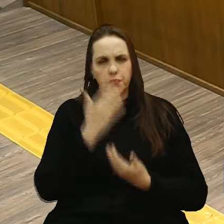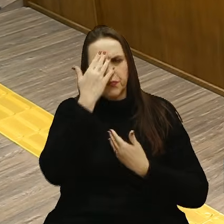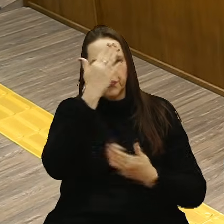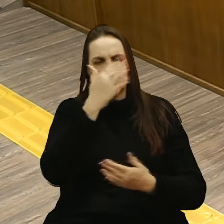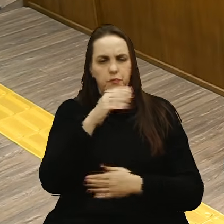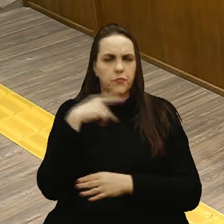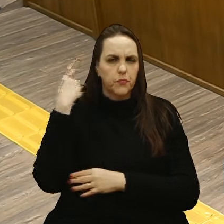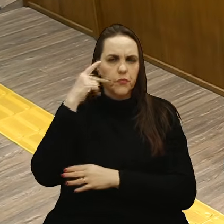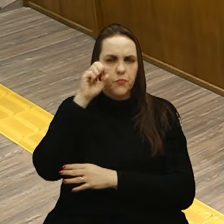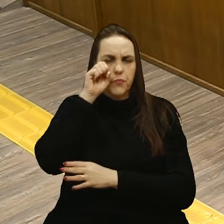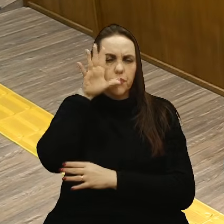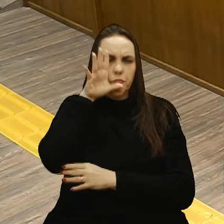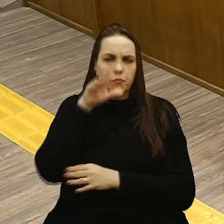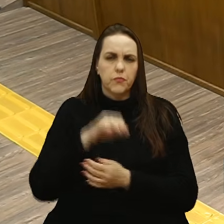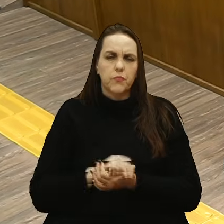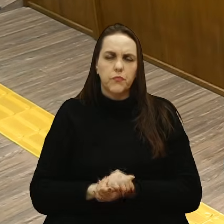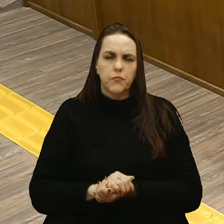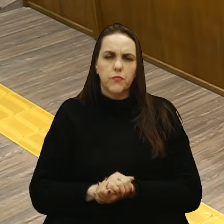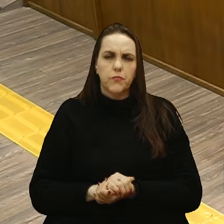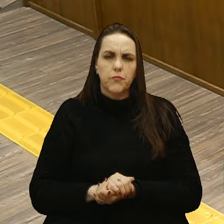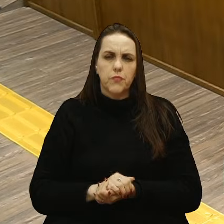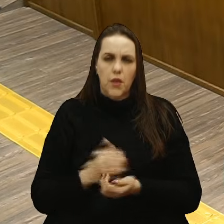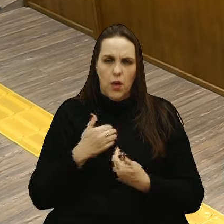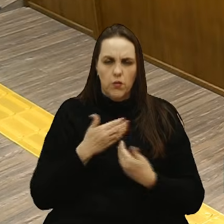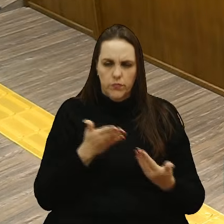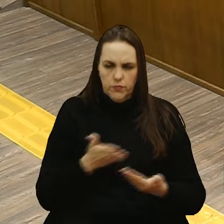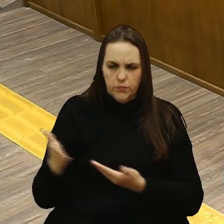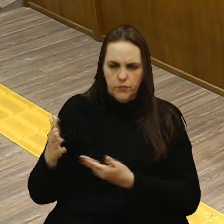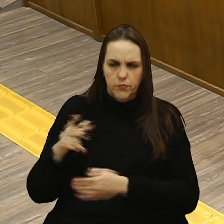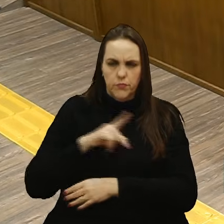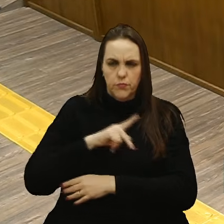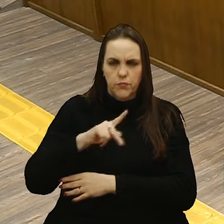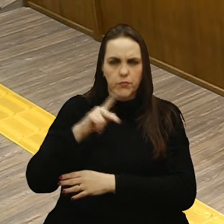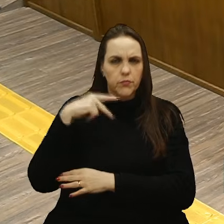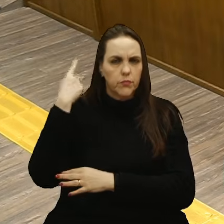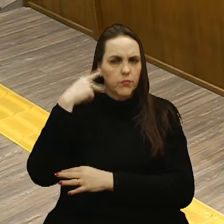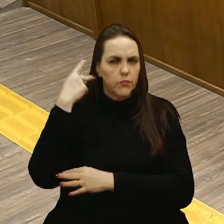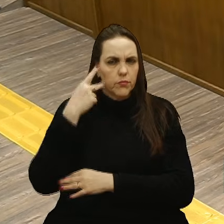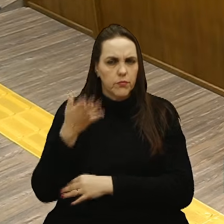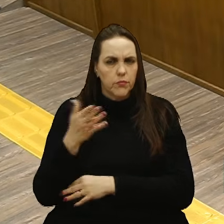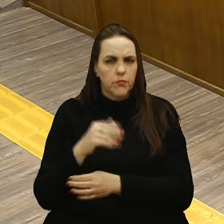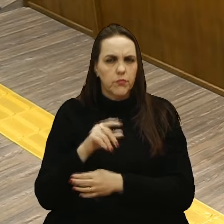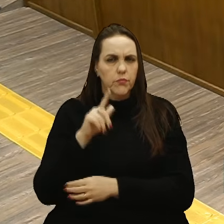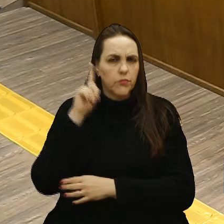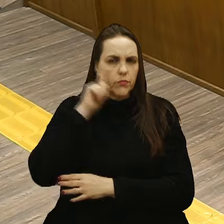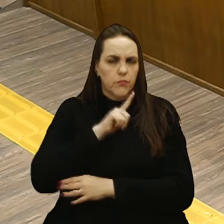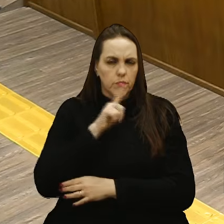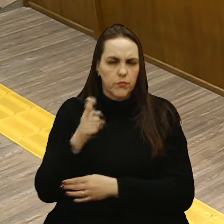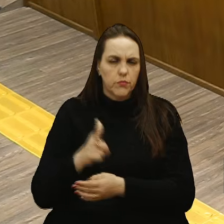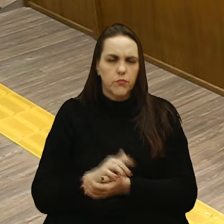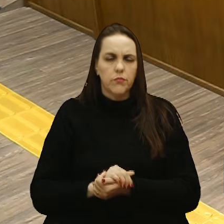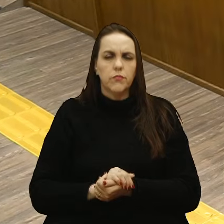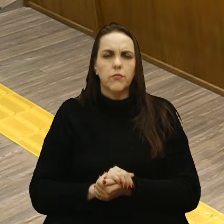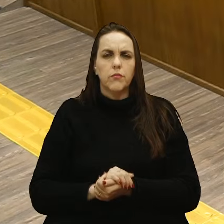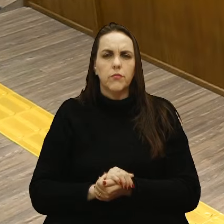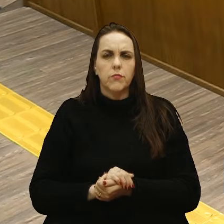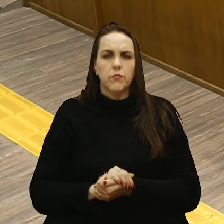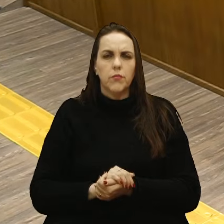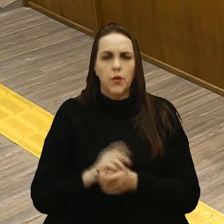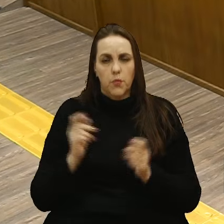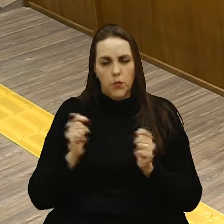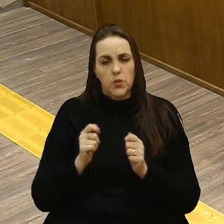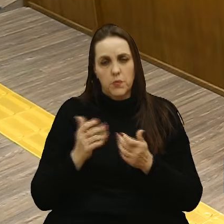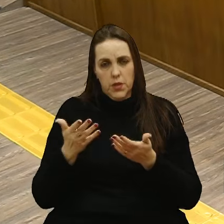Fiuza, pela inscrição. Eu passo a presidência ao vereador Lucas Carenhato, tendo em vista